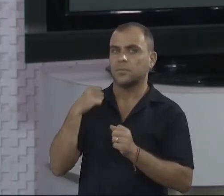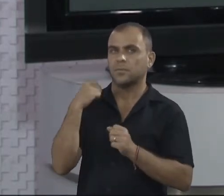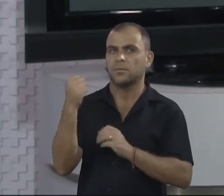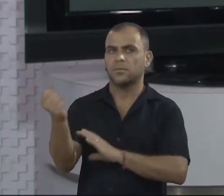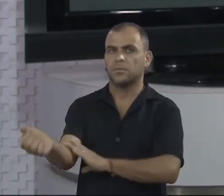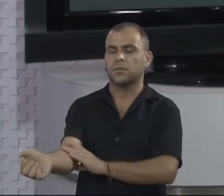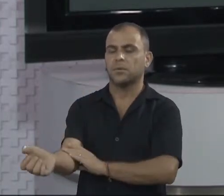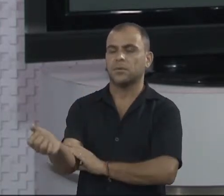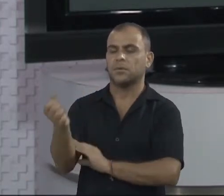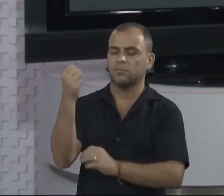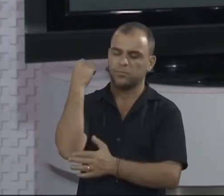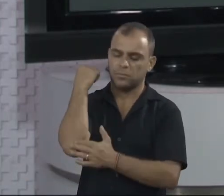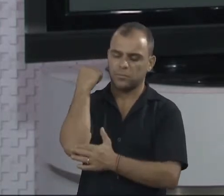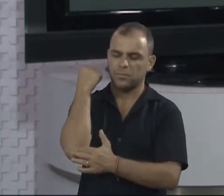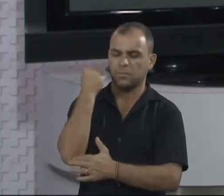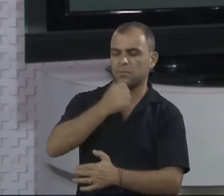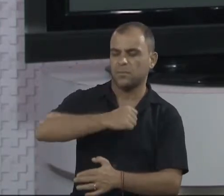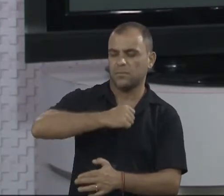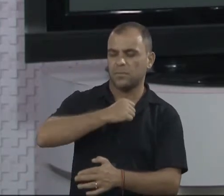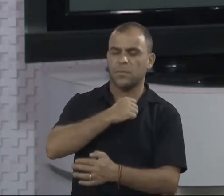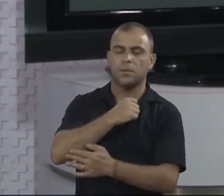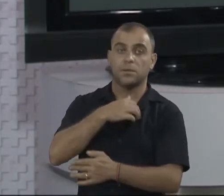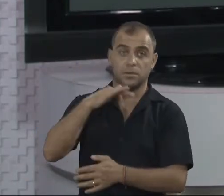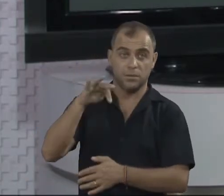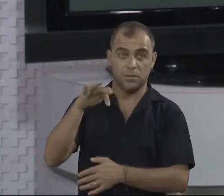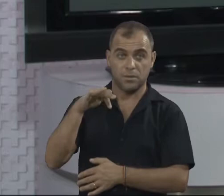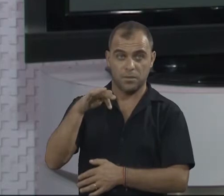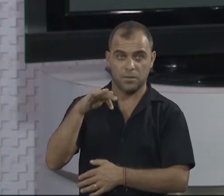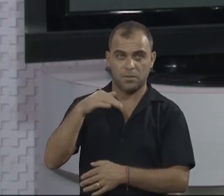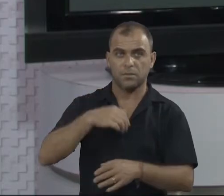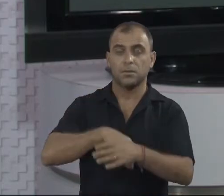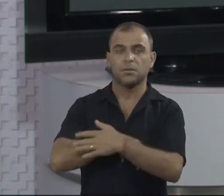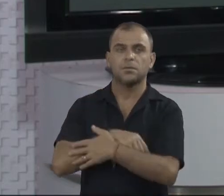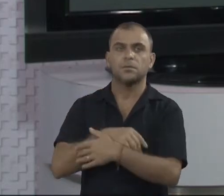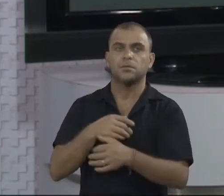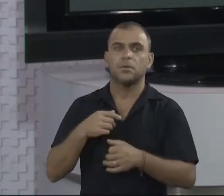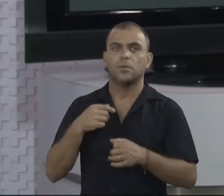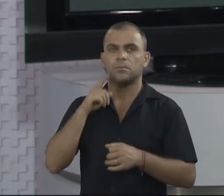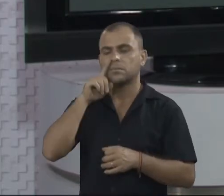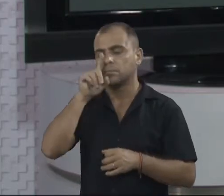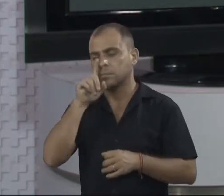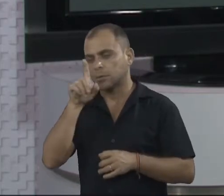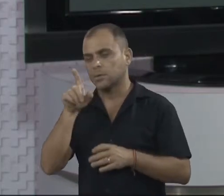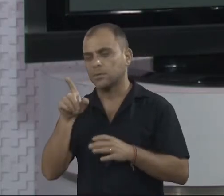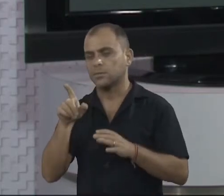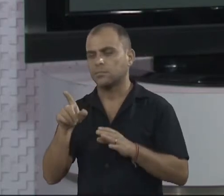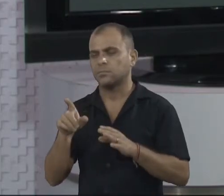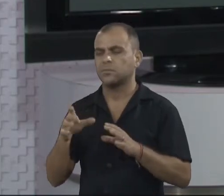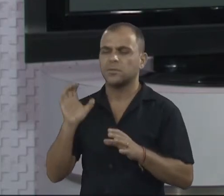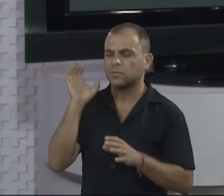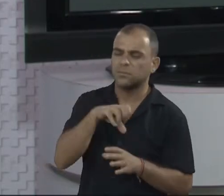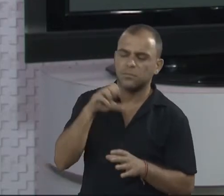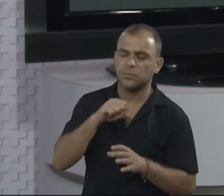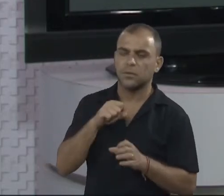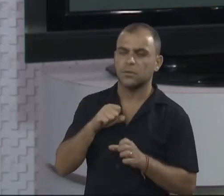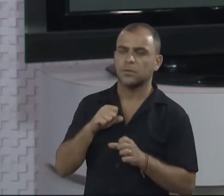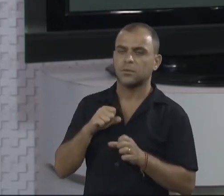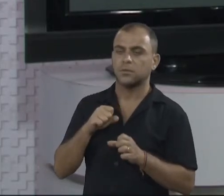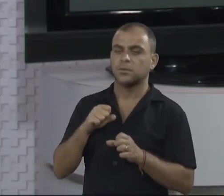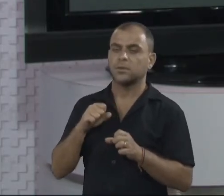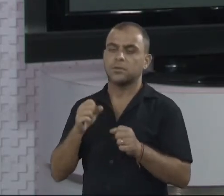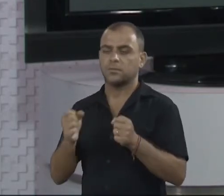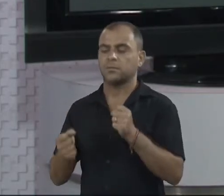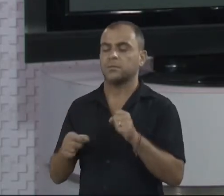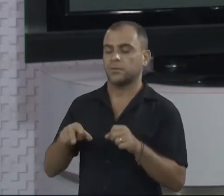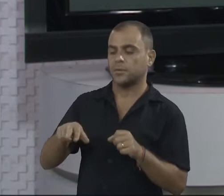ação involuntária que você faz quando você está em algum perigo ou alguma situação que você precisa agir muito rápido. Um exemplo, quando